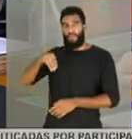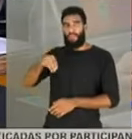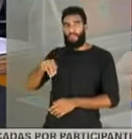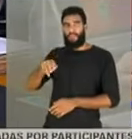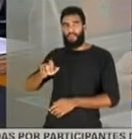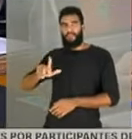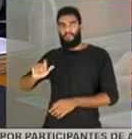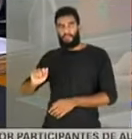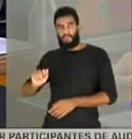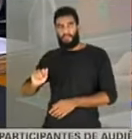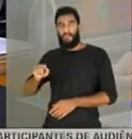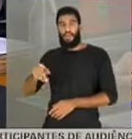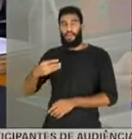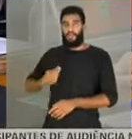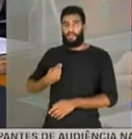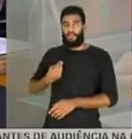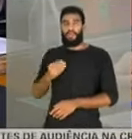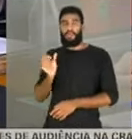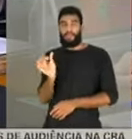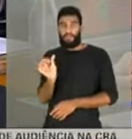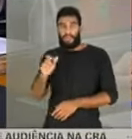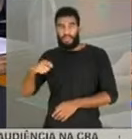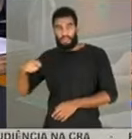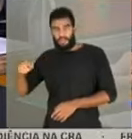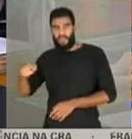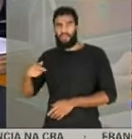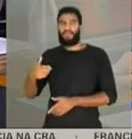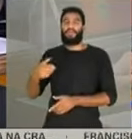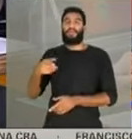6 meses na Índia, inclusive com o serviço de concierge.